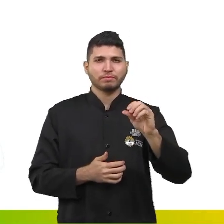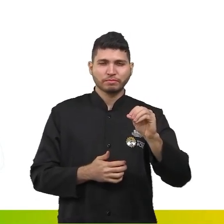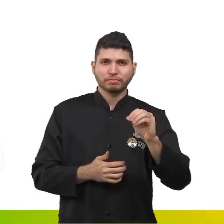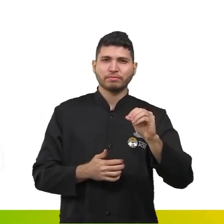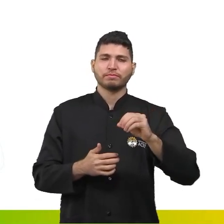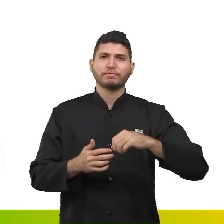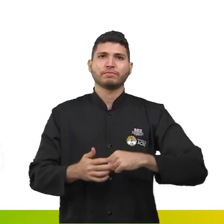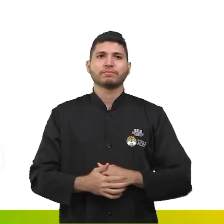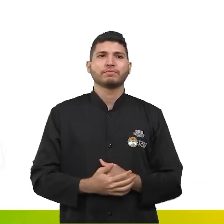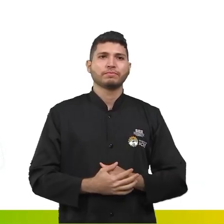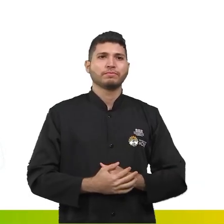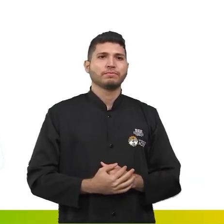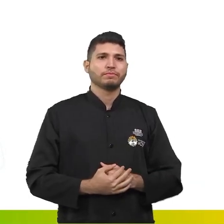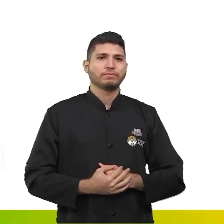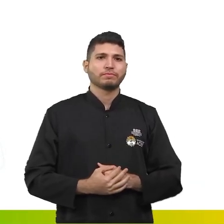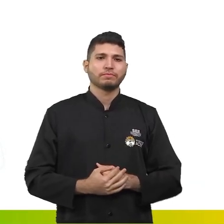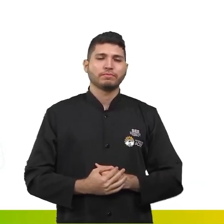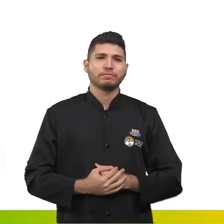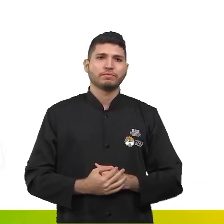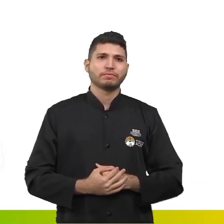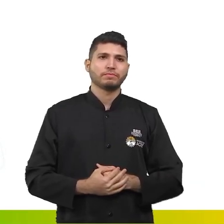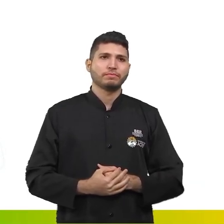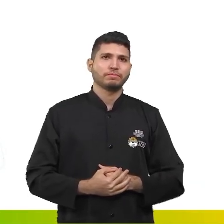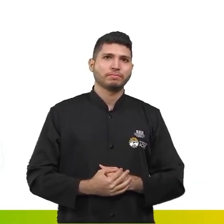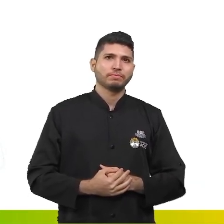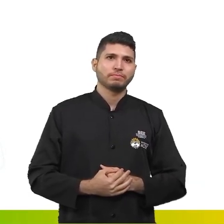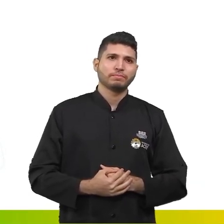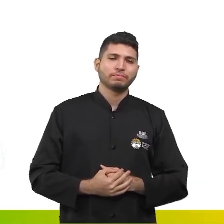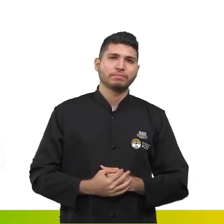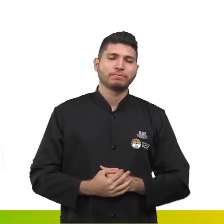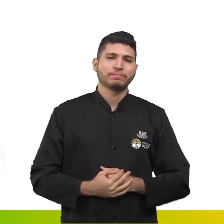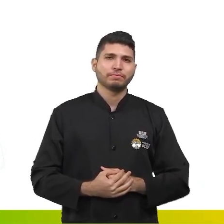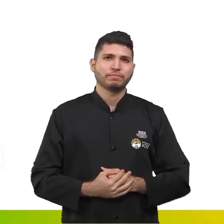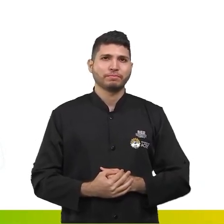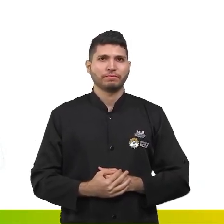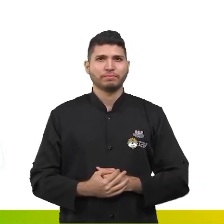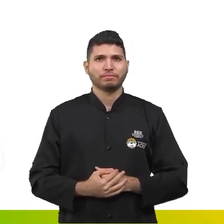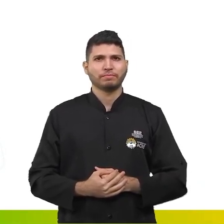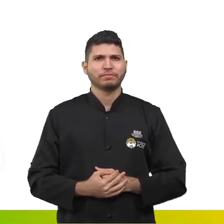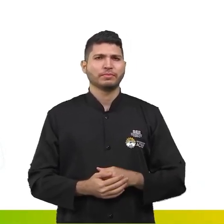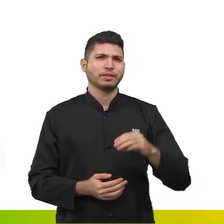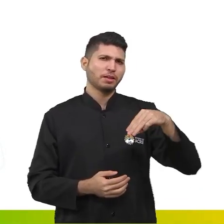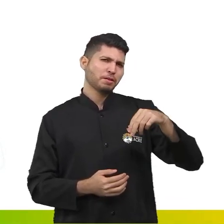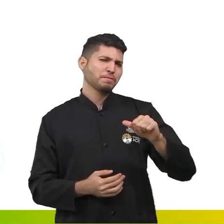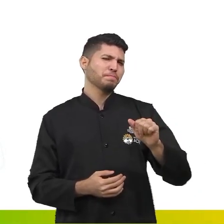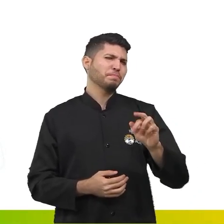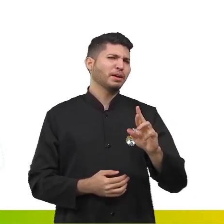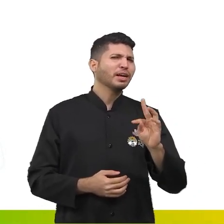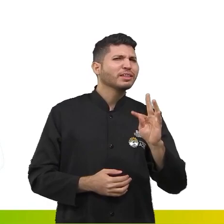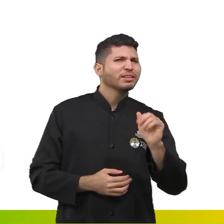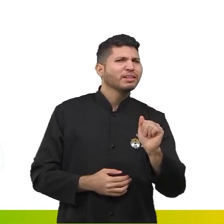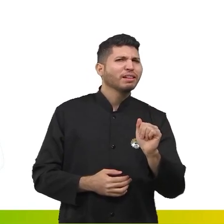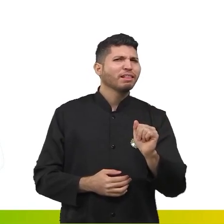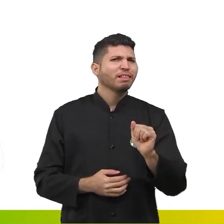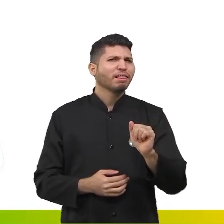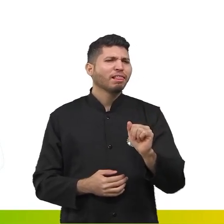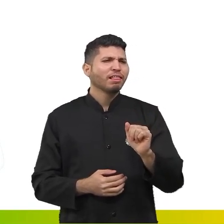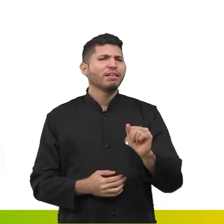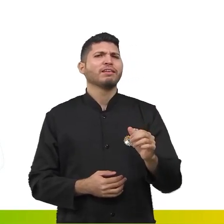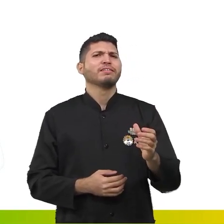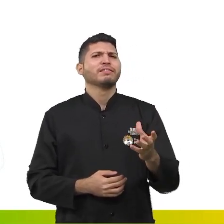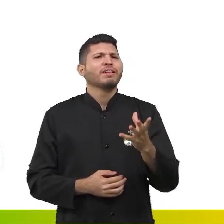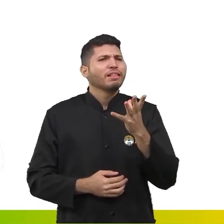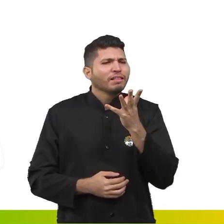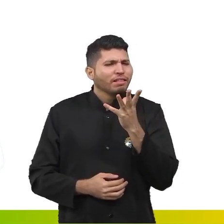Lentamente é o modo. Ah, lentamente é a Marta que é lentamente? Poderia até ser. Se fosse